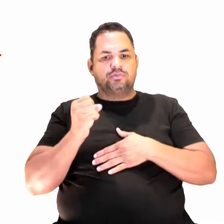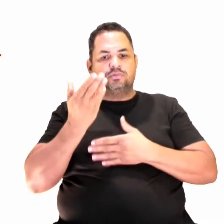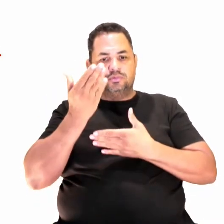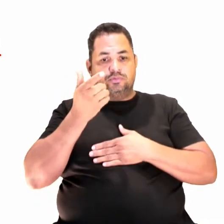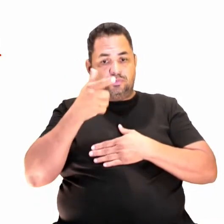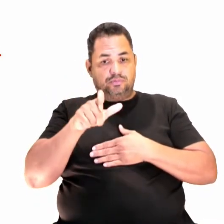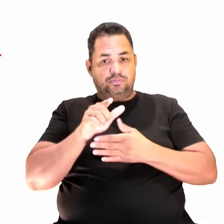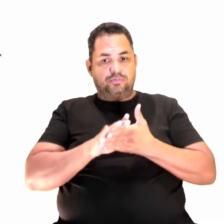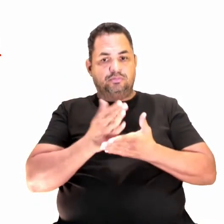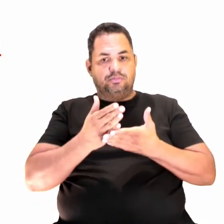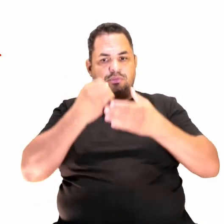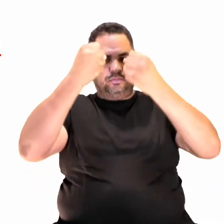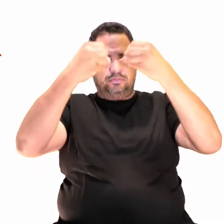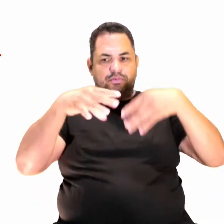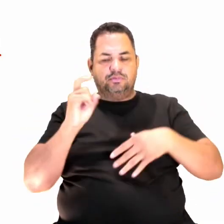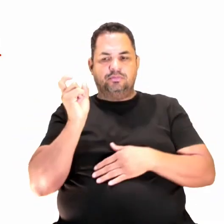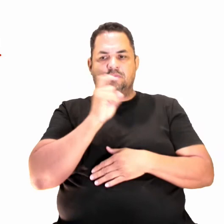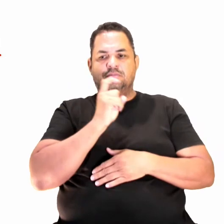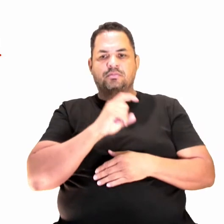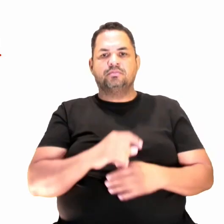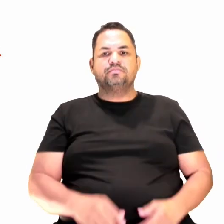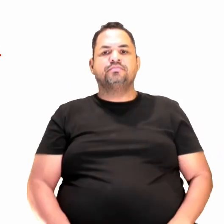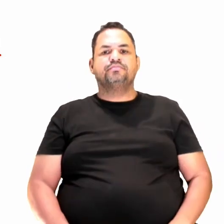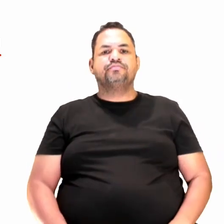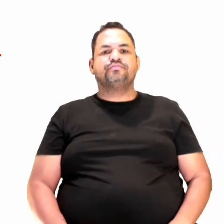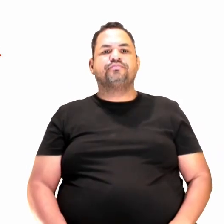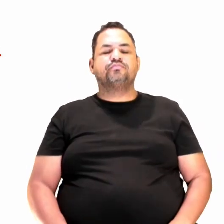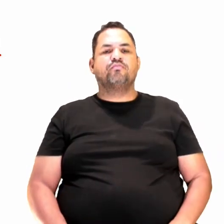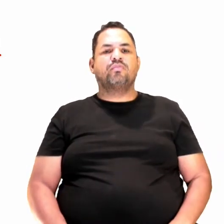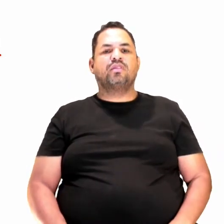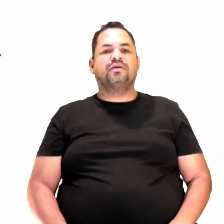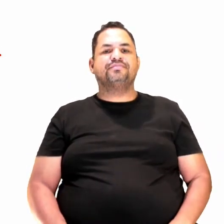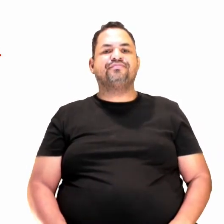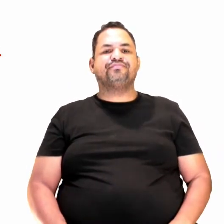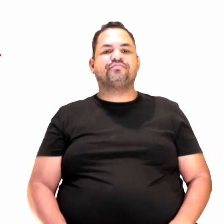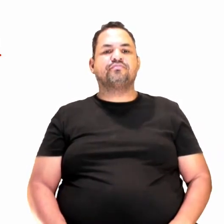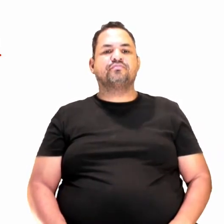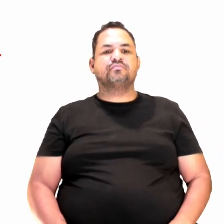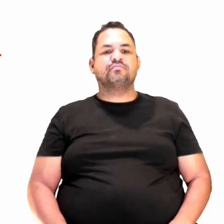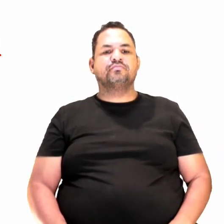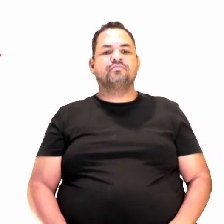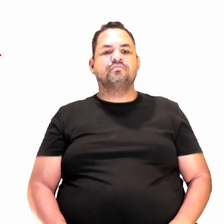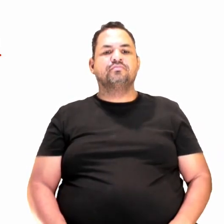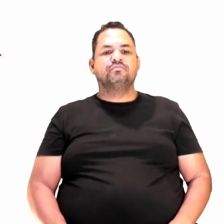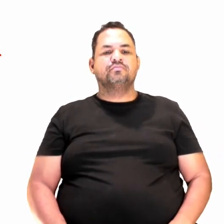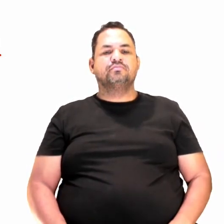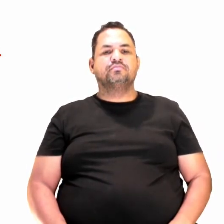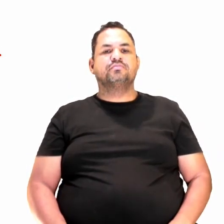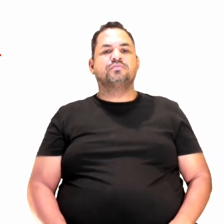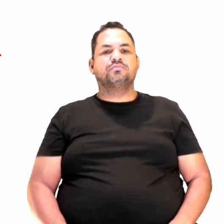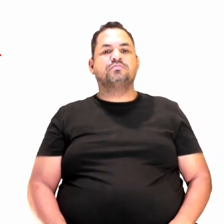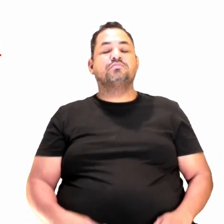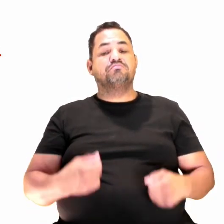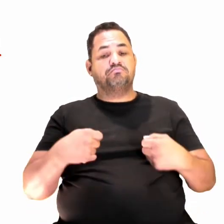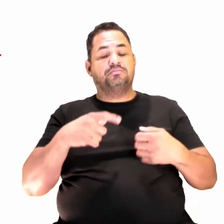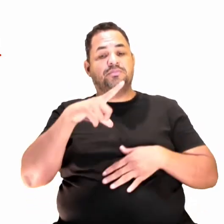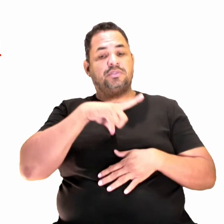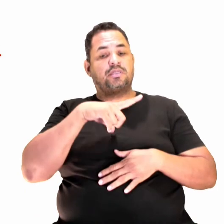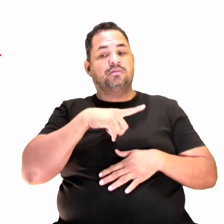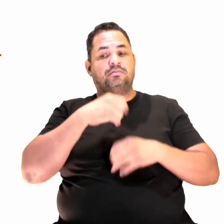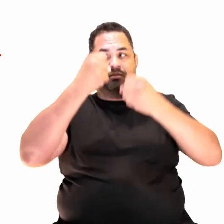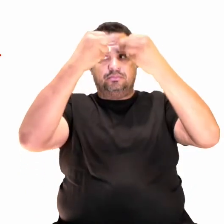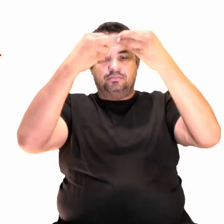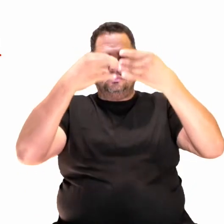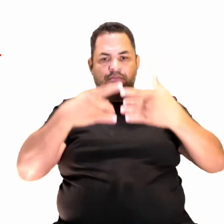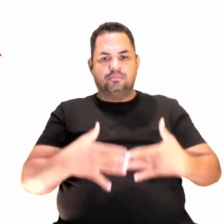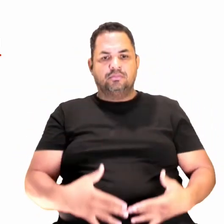mentira. Então, olha só, quando eu falo you deserve an explanation, você merece uma explicação. For